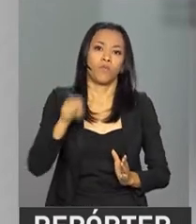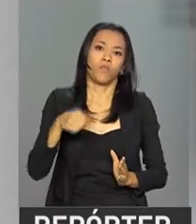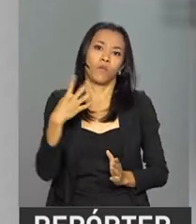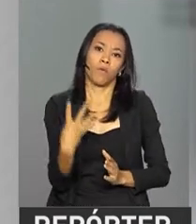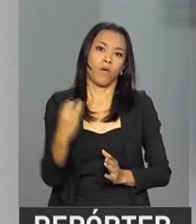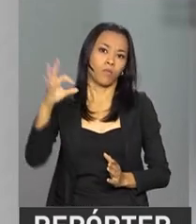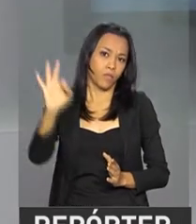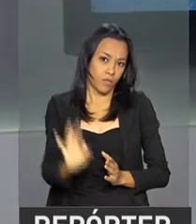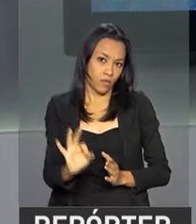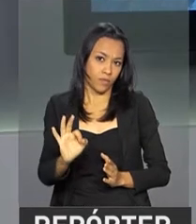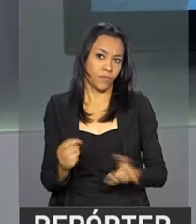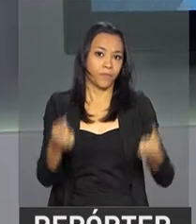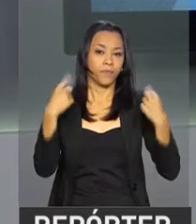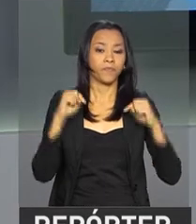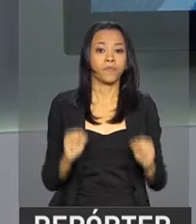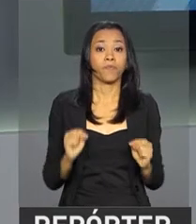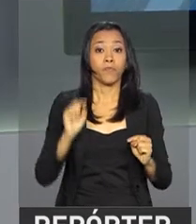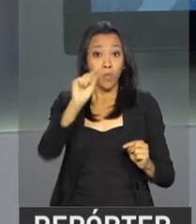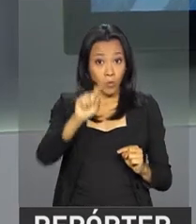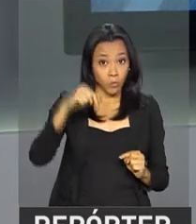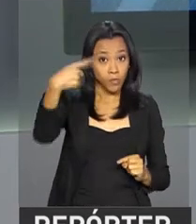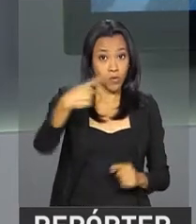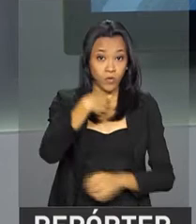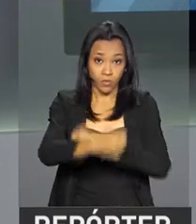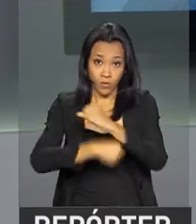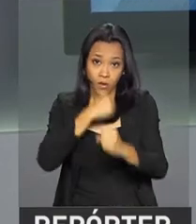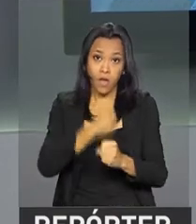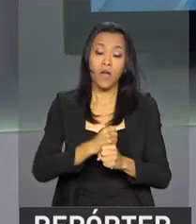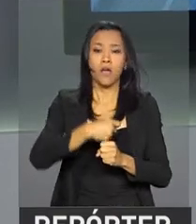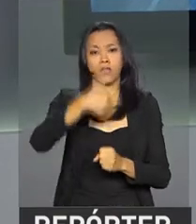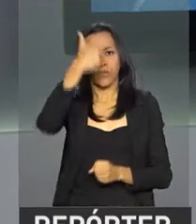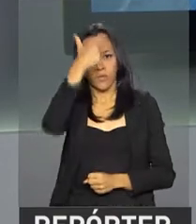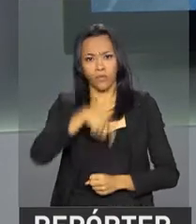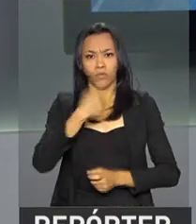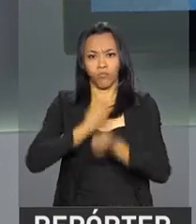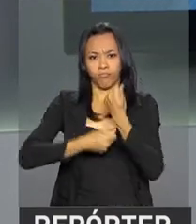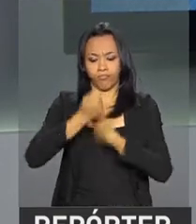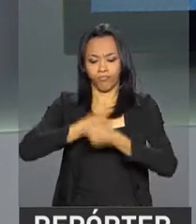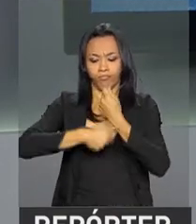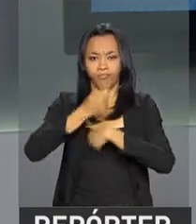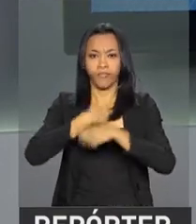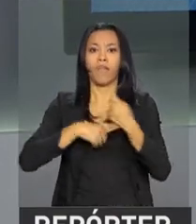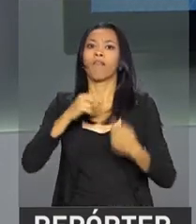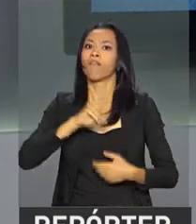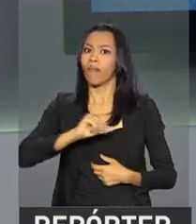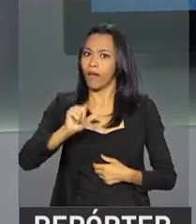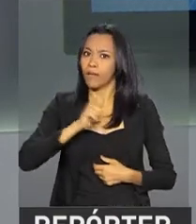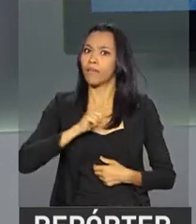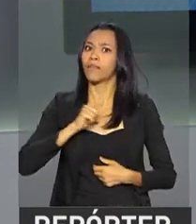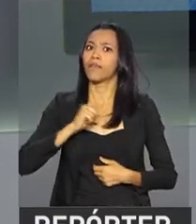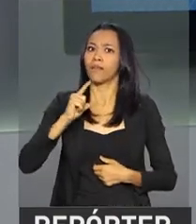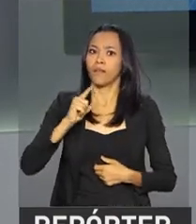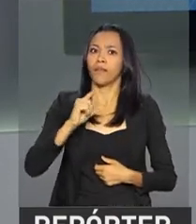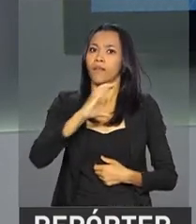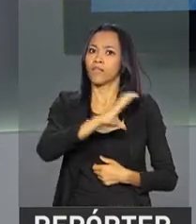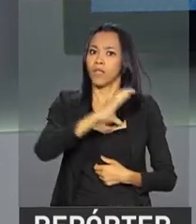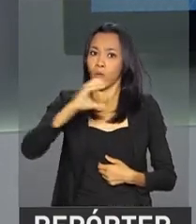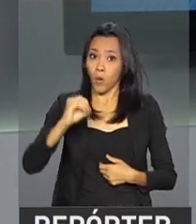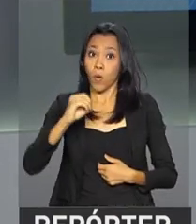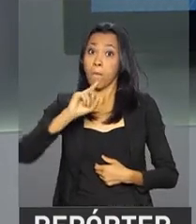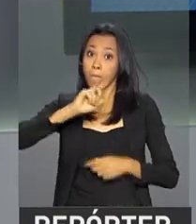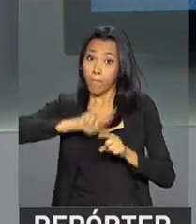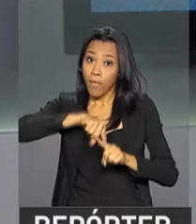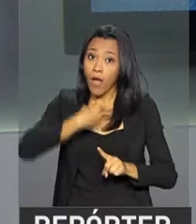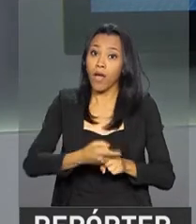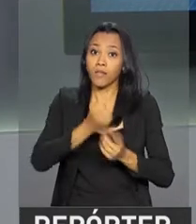cento no próximo ano os empreendedores da região centro oeste vão contar com mais de 9 bilhões e meio de reais em